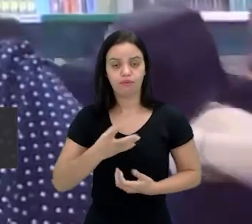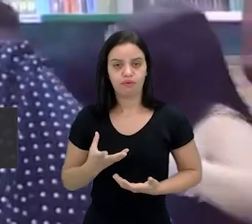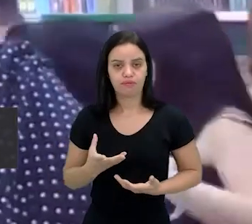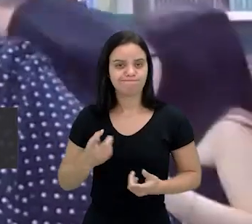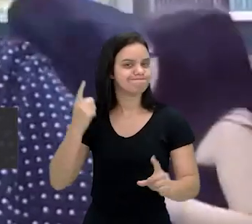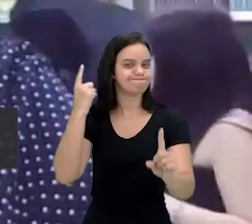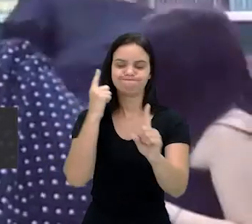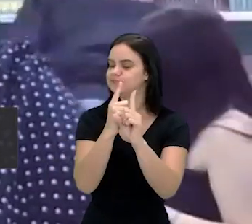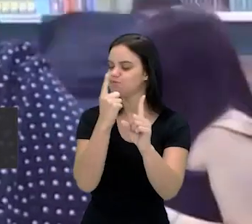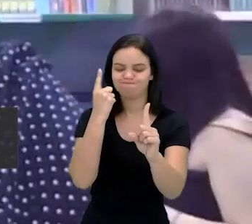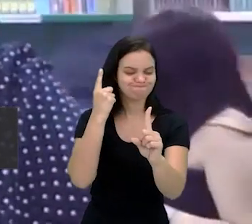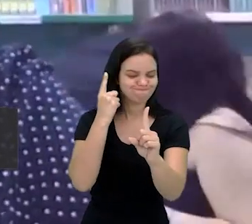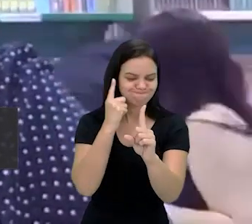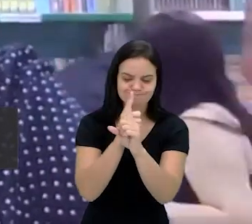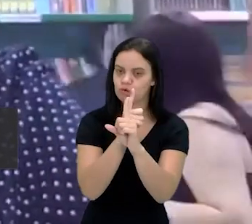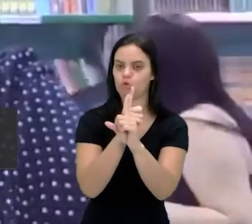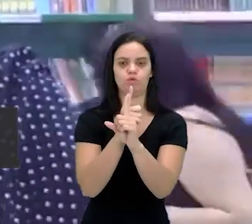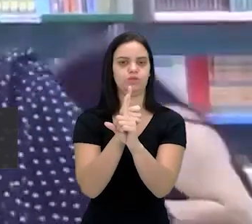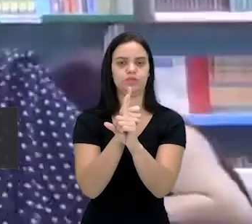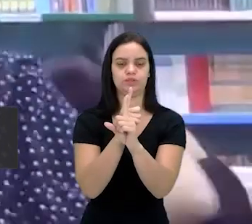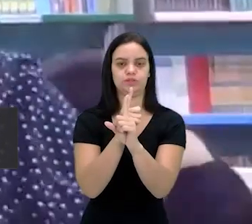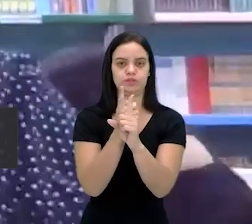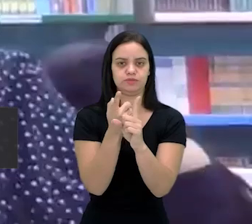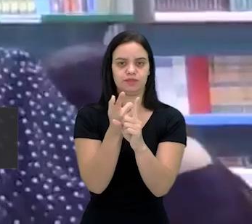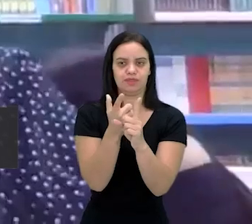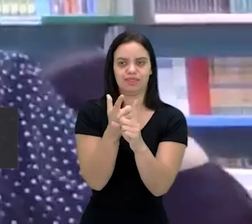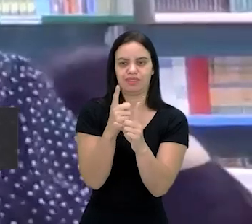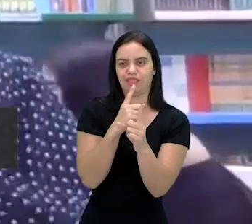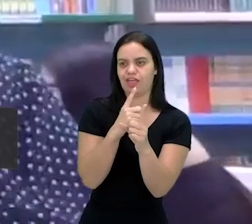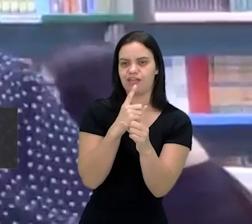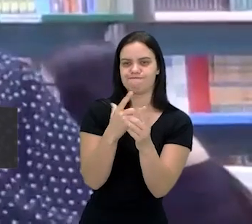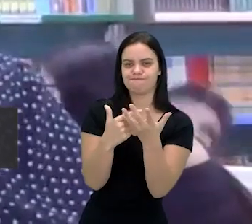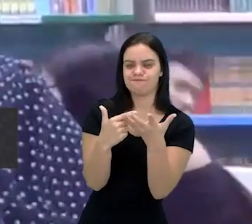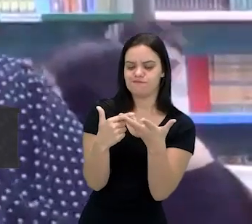não encontra. A gente pode ver aí